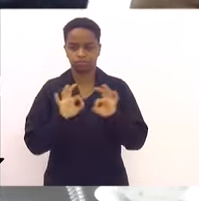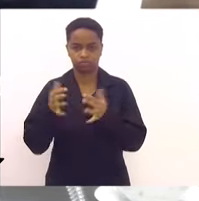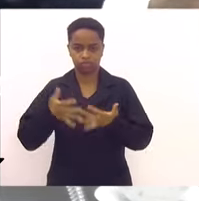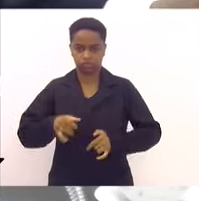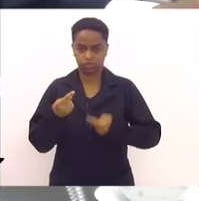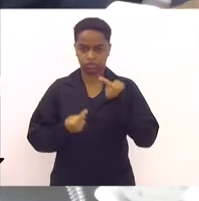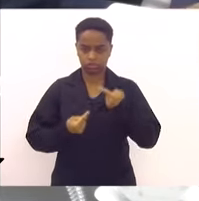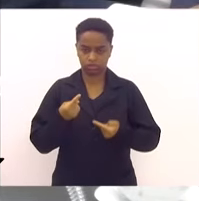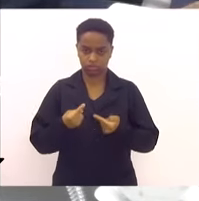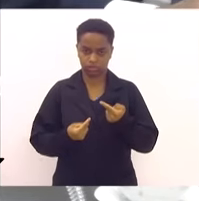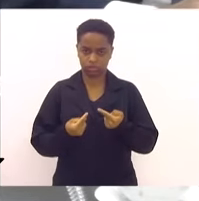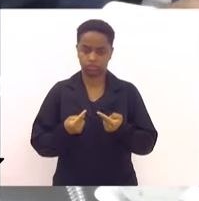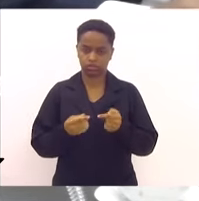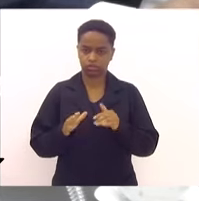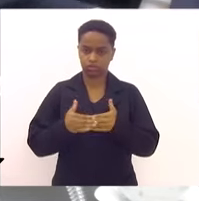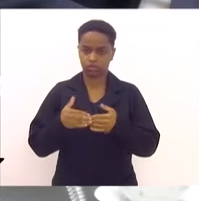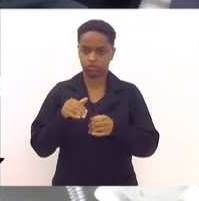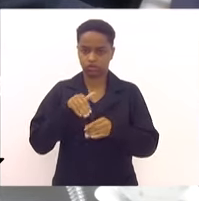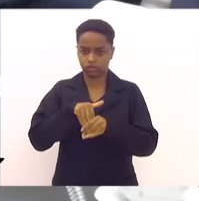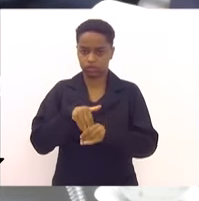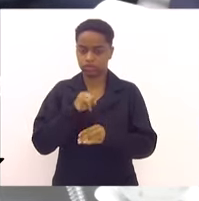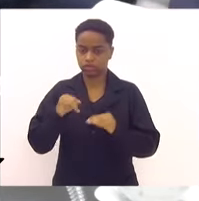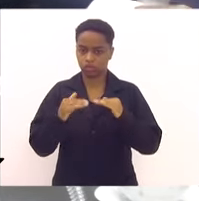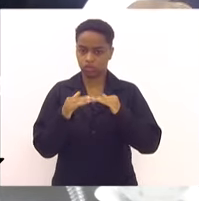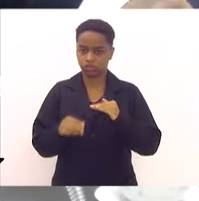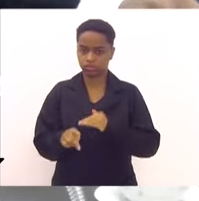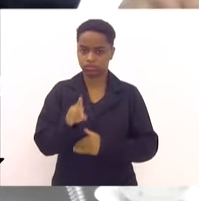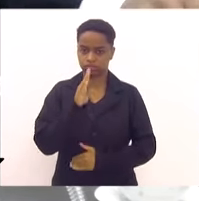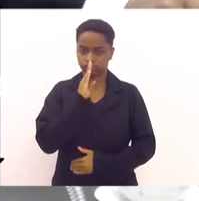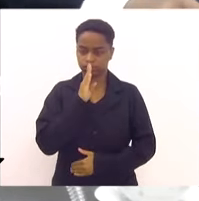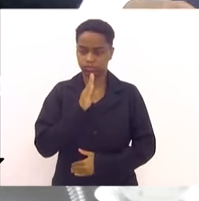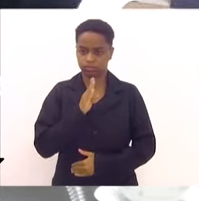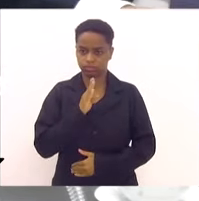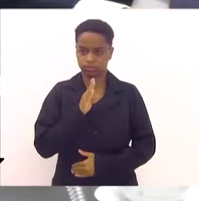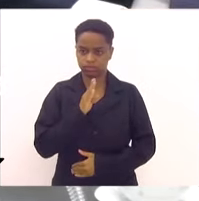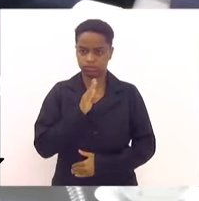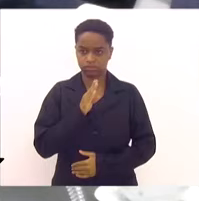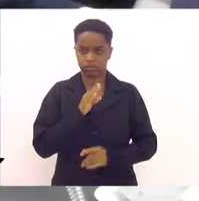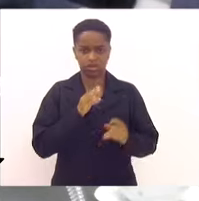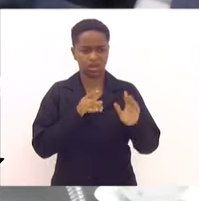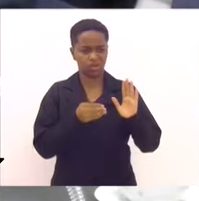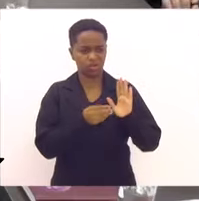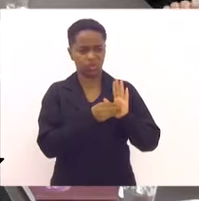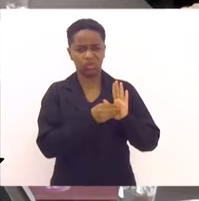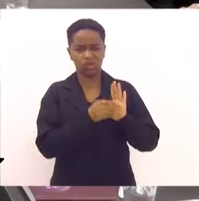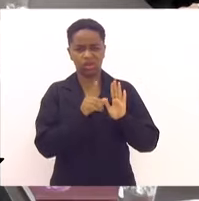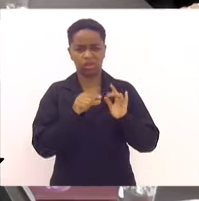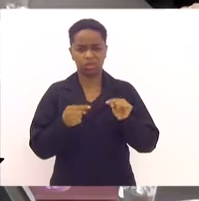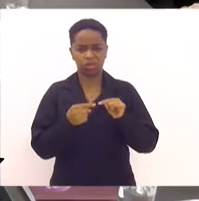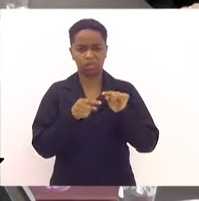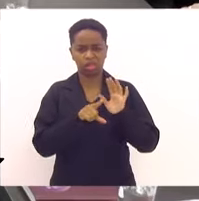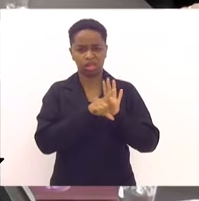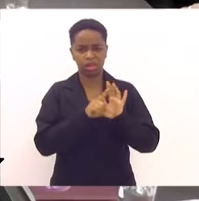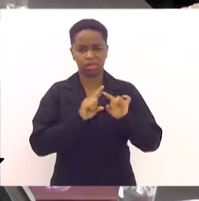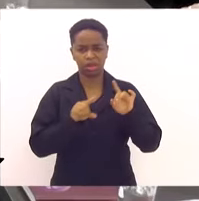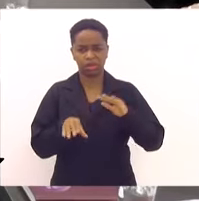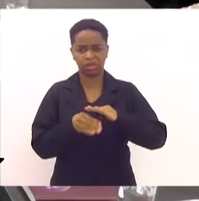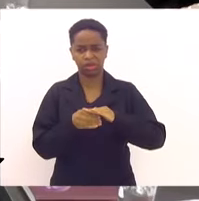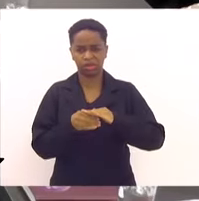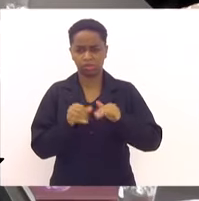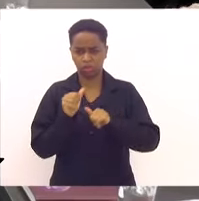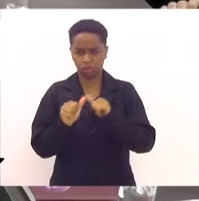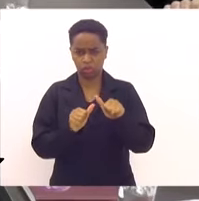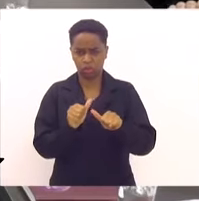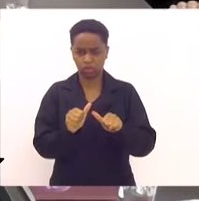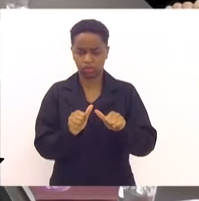queira discutir, em votação, os senhores que aprovam permaneçam como estão. Peraí, aqui estava pela legalidade com emenda, não é? Não, está constitucionalidade. Mudou